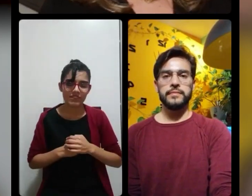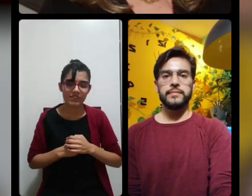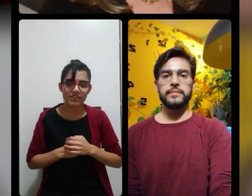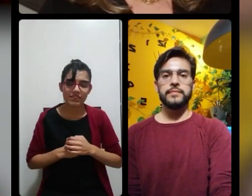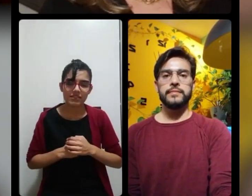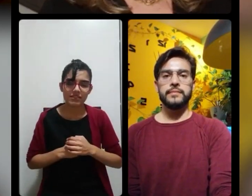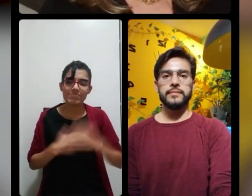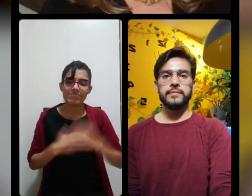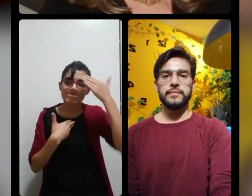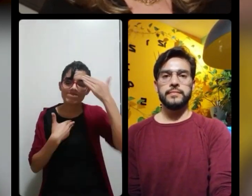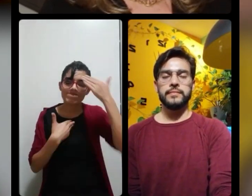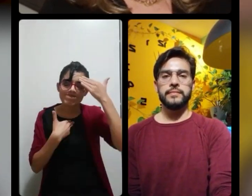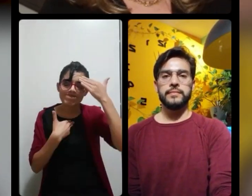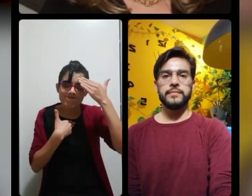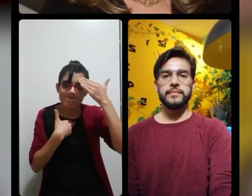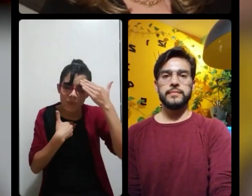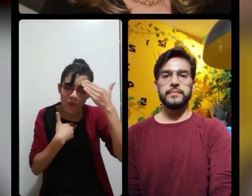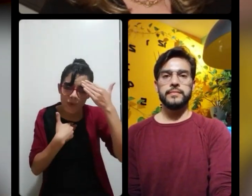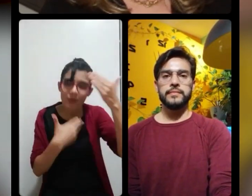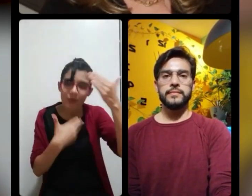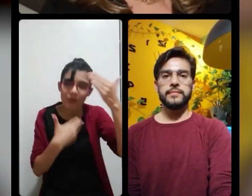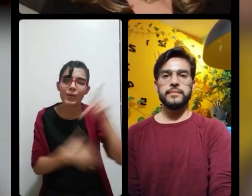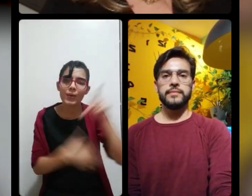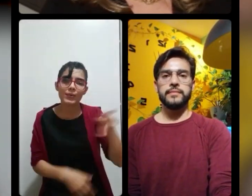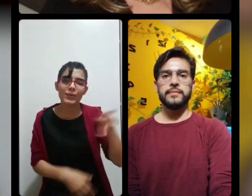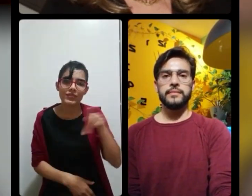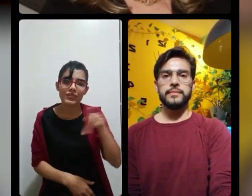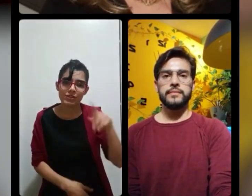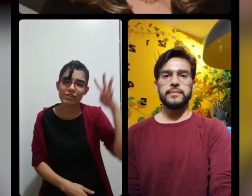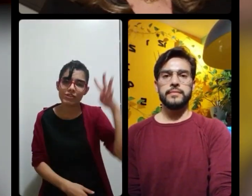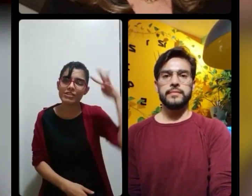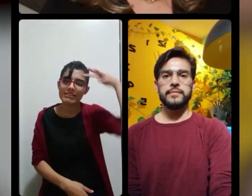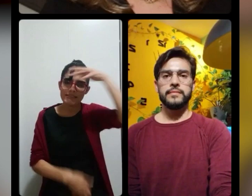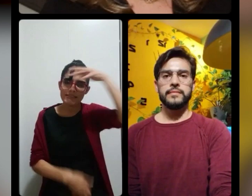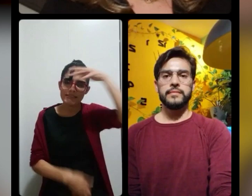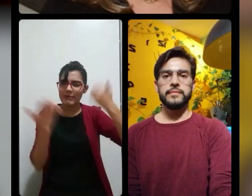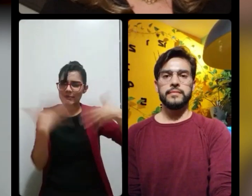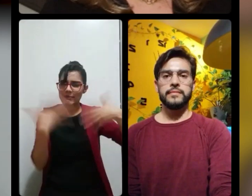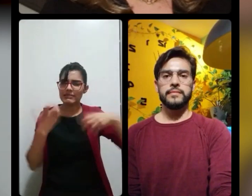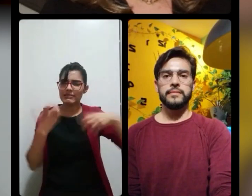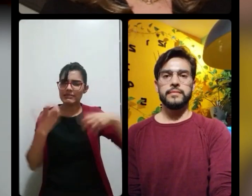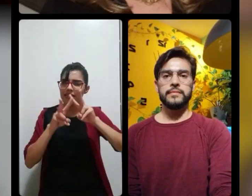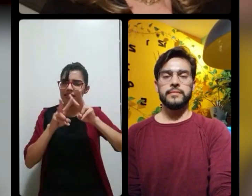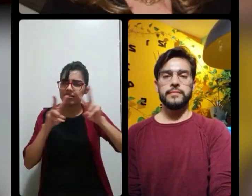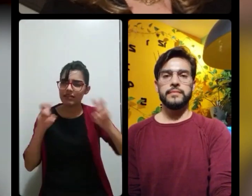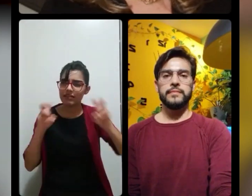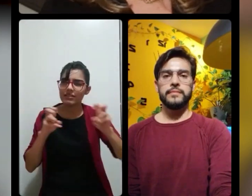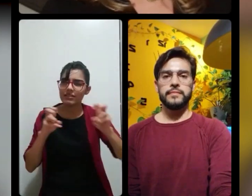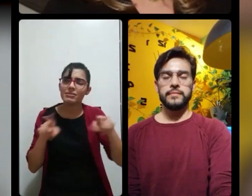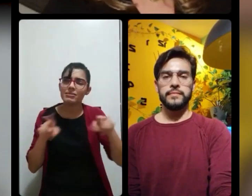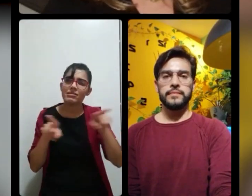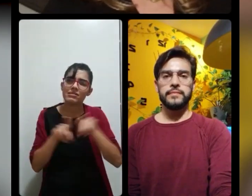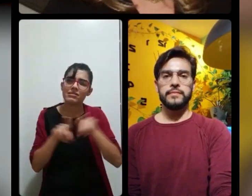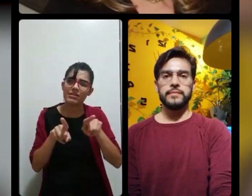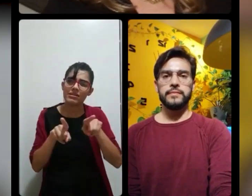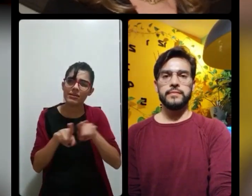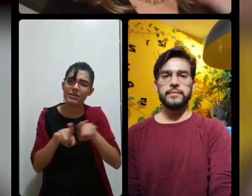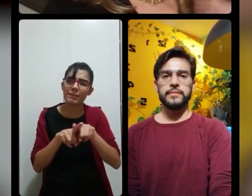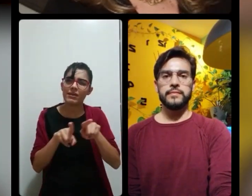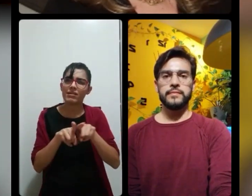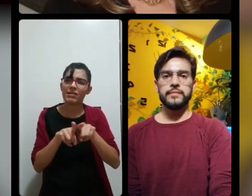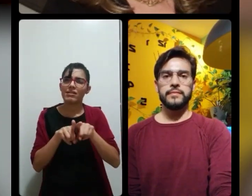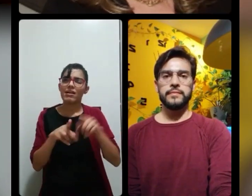Joatan, agradecer também a Ruth Regis, que nos socorreu hoje aqui. Ruth é graduanda do Letras Libras